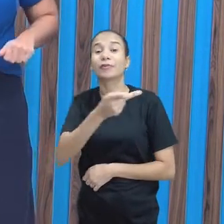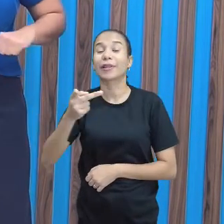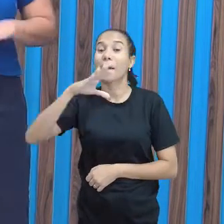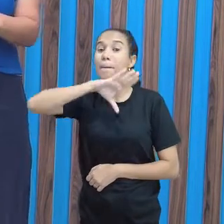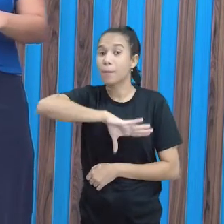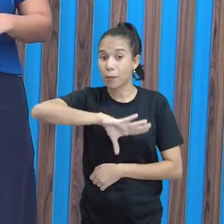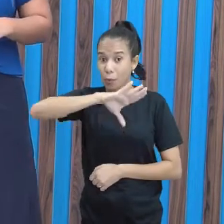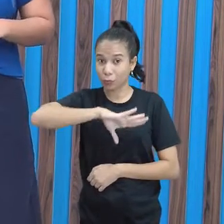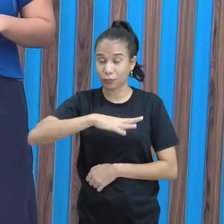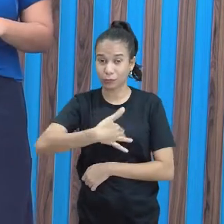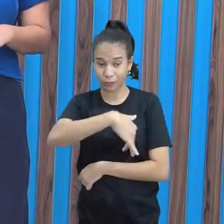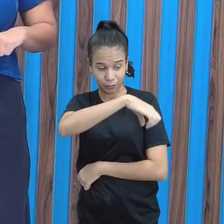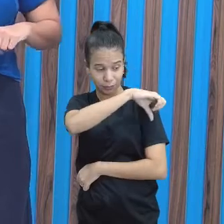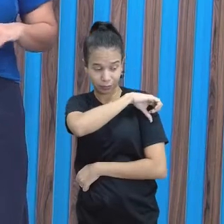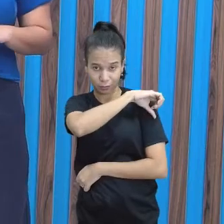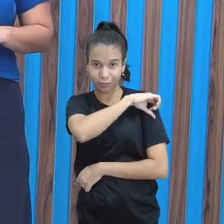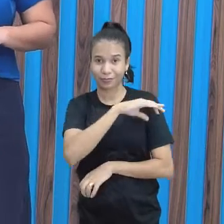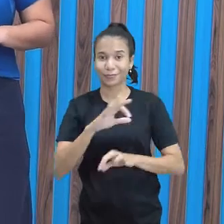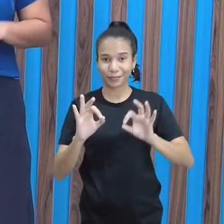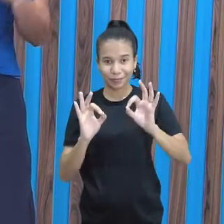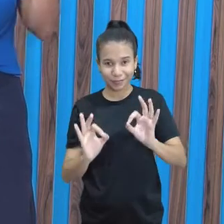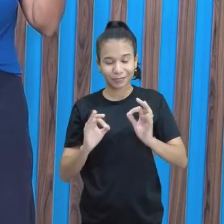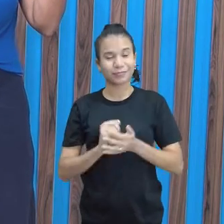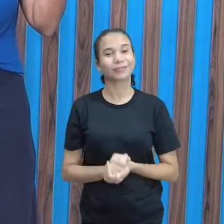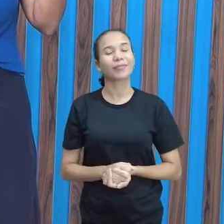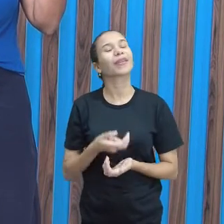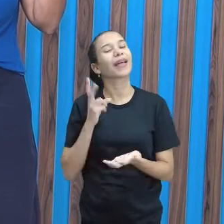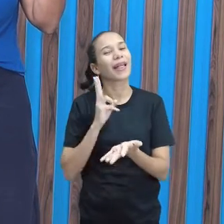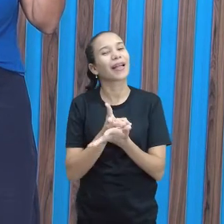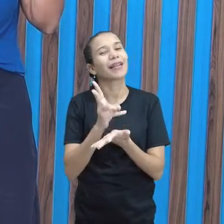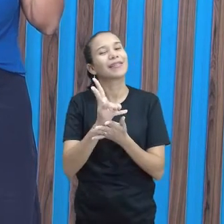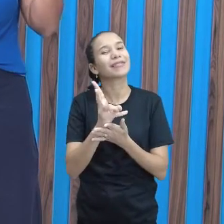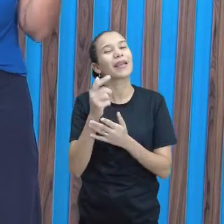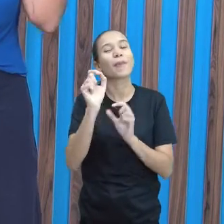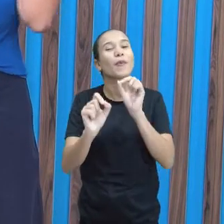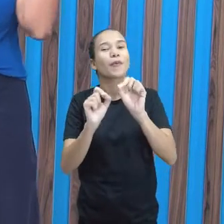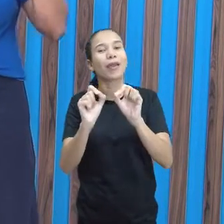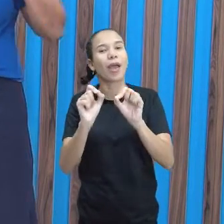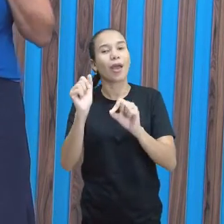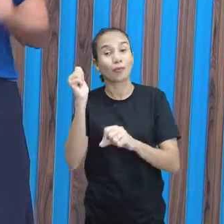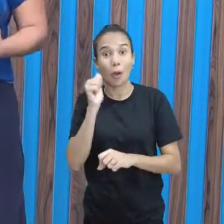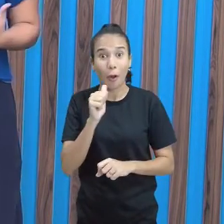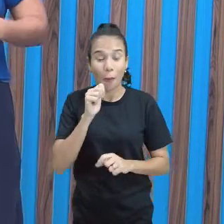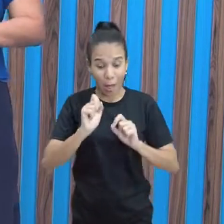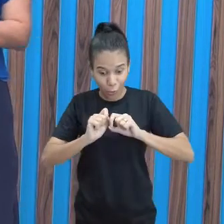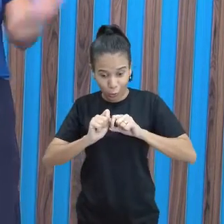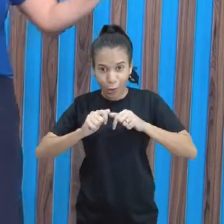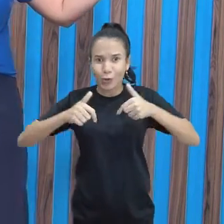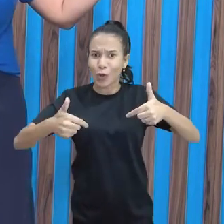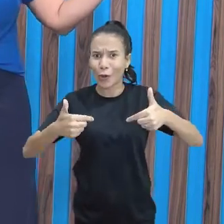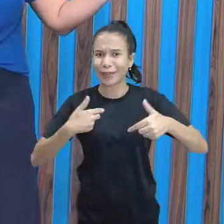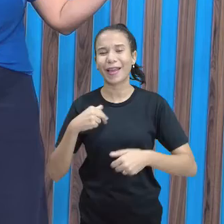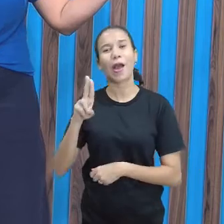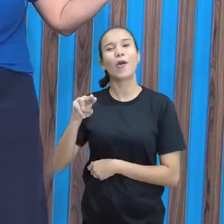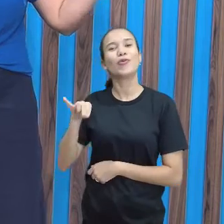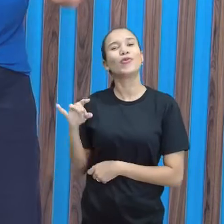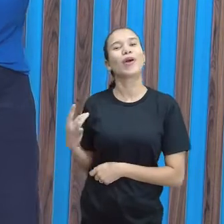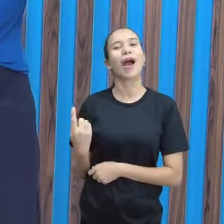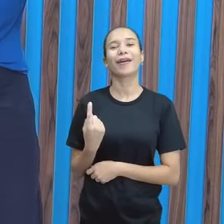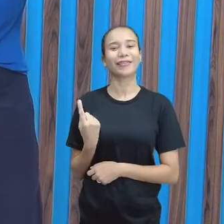língua portuguesa do 9º ano. E como sempre, eu sou o quê? Uma mulher sortuda, porque eu nunca estou